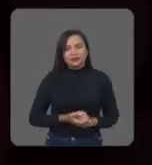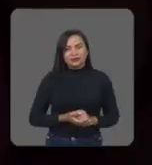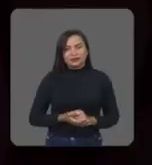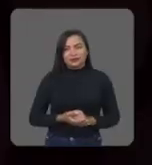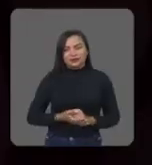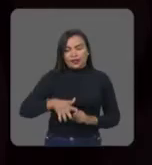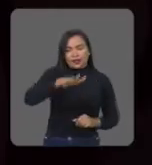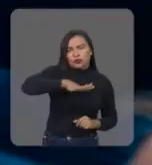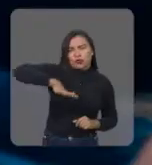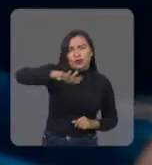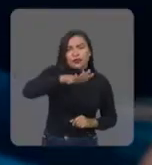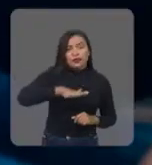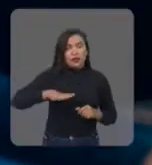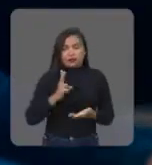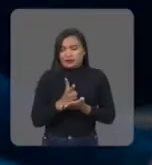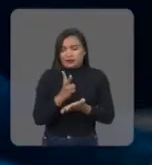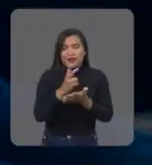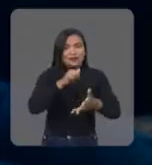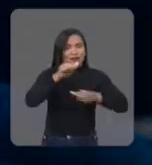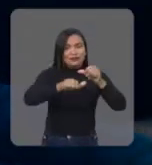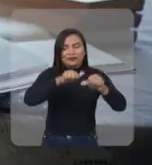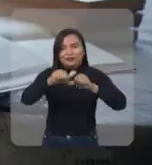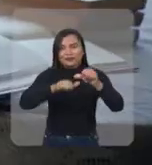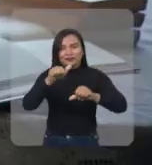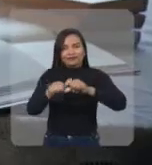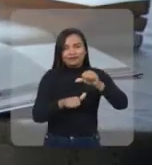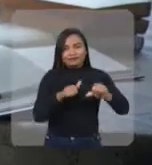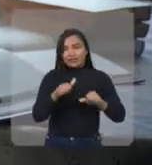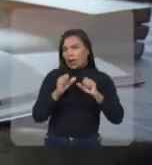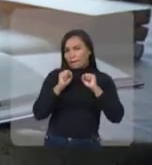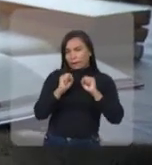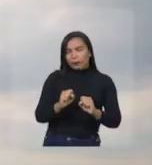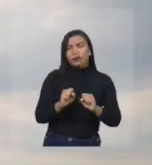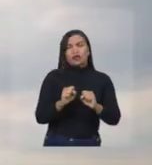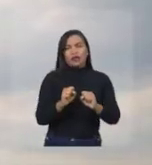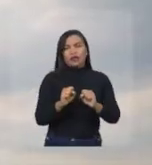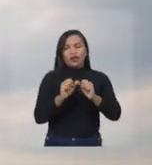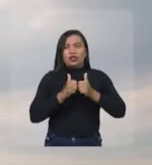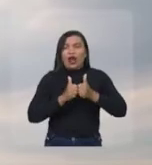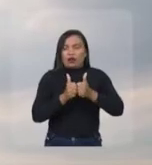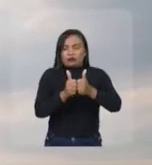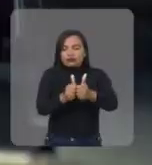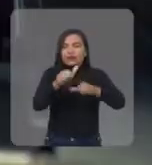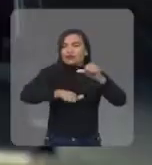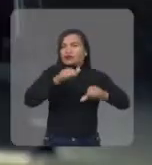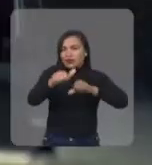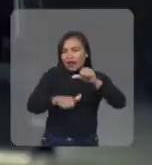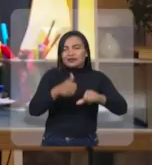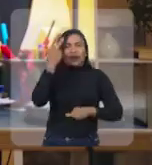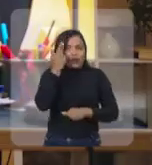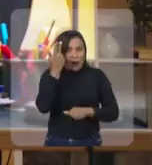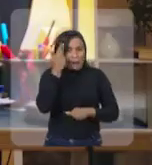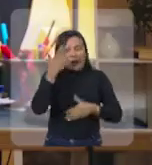Os ambientes estão em constante transformação e poder acompanhar as mudanças faz parte do processo de